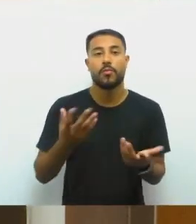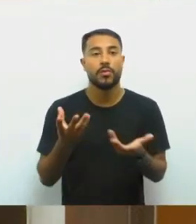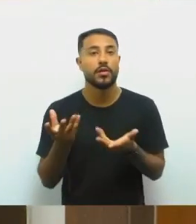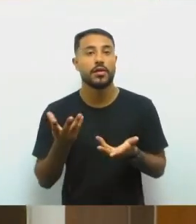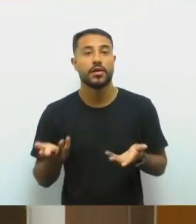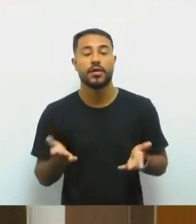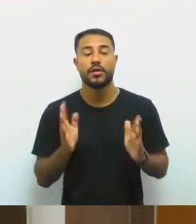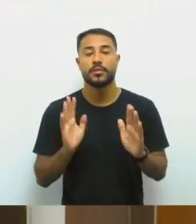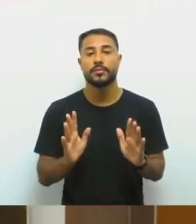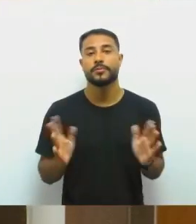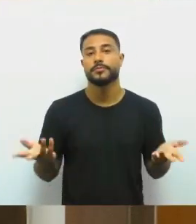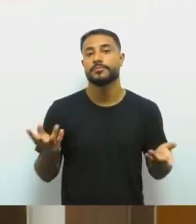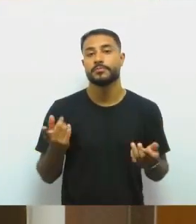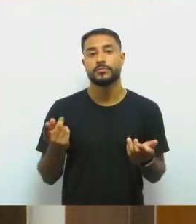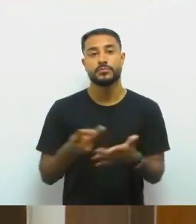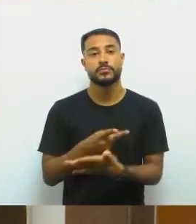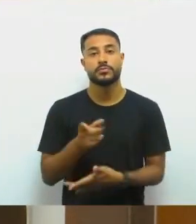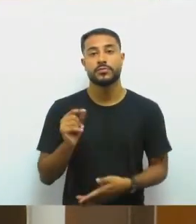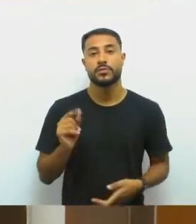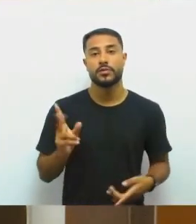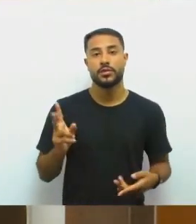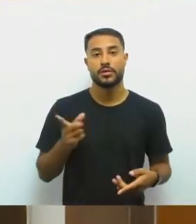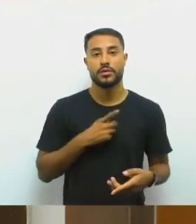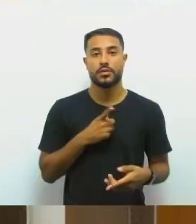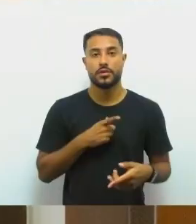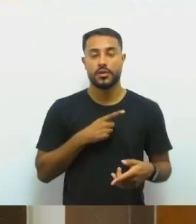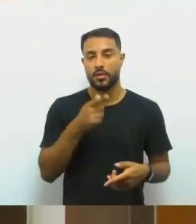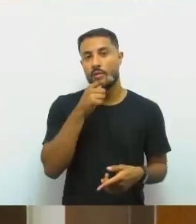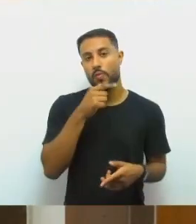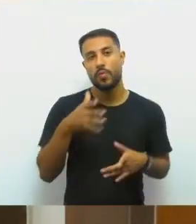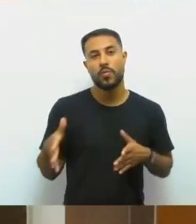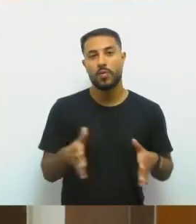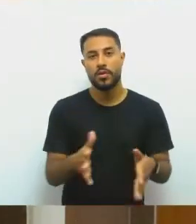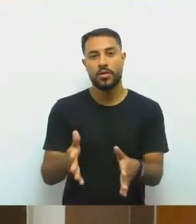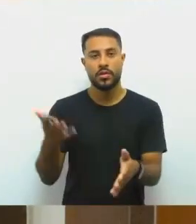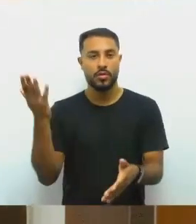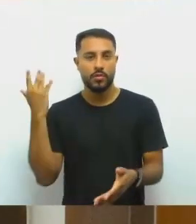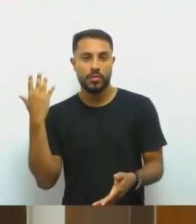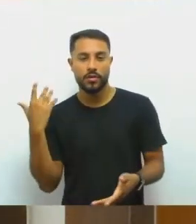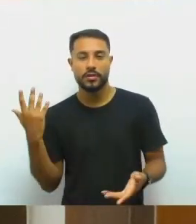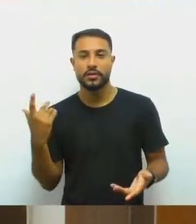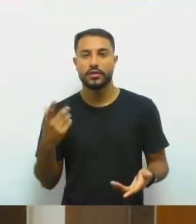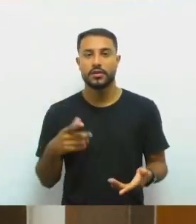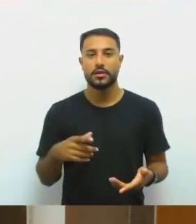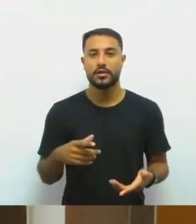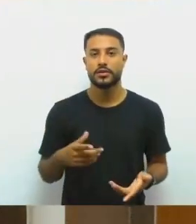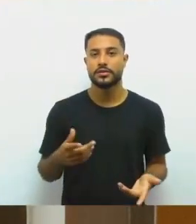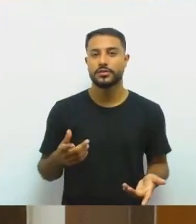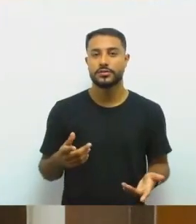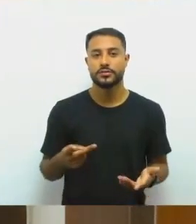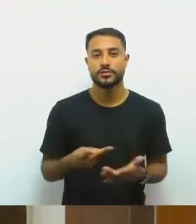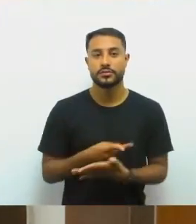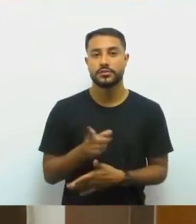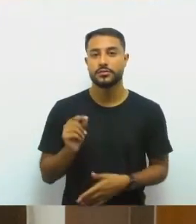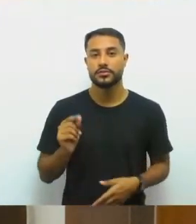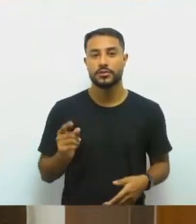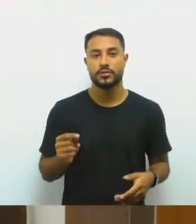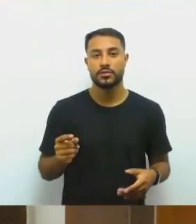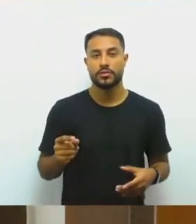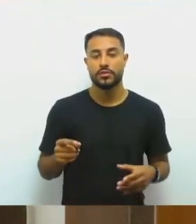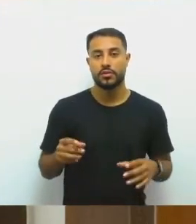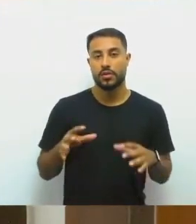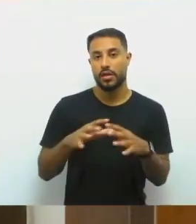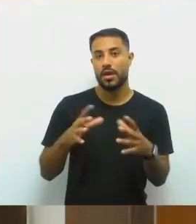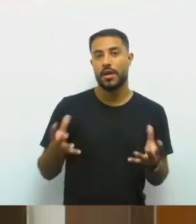proteção lá da quadra, porque tem um rio que passa atrás, mato para tudo quanto é lado, quando estão jogando bola sem aquela proteção, muitas vezes acaba o jogo